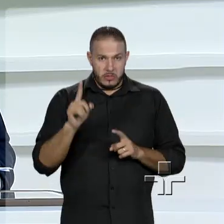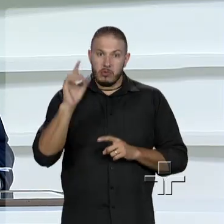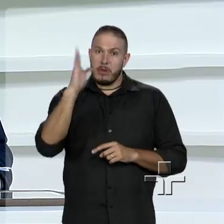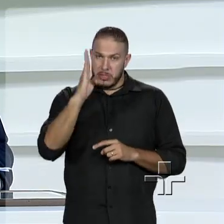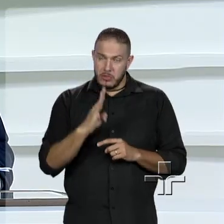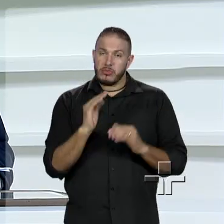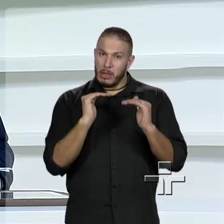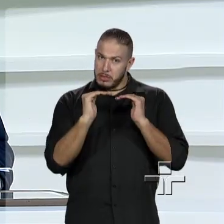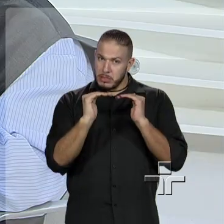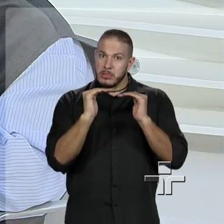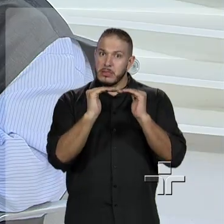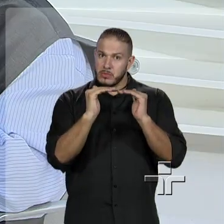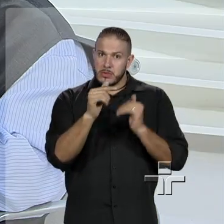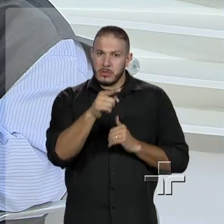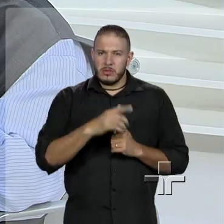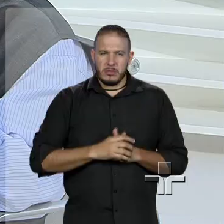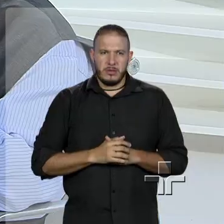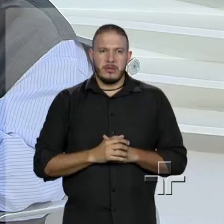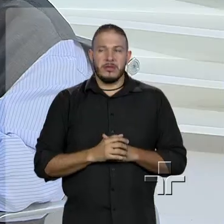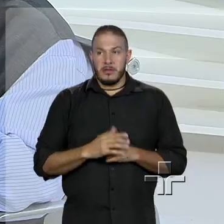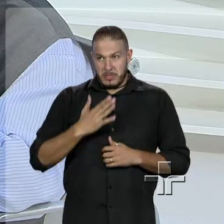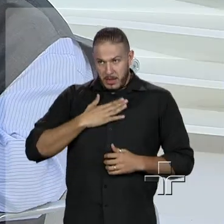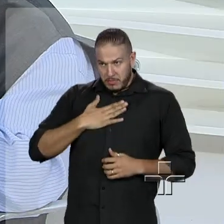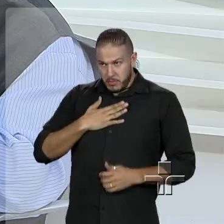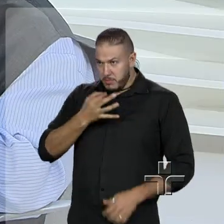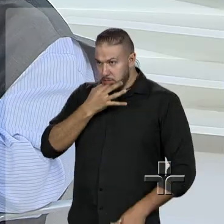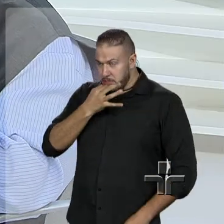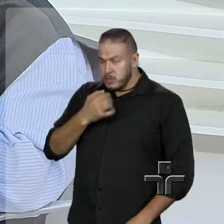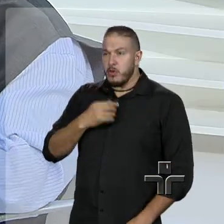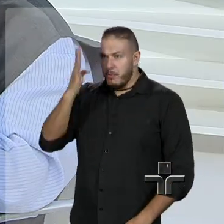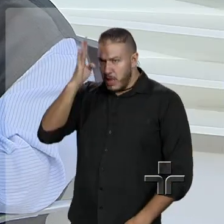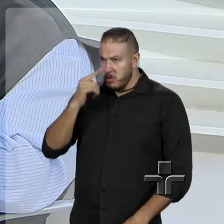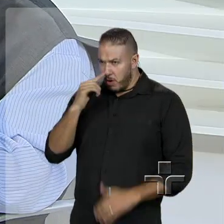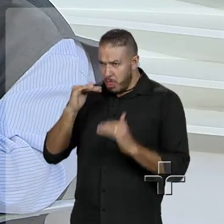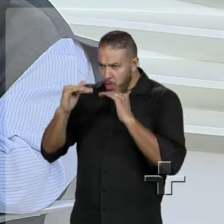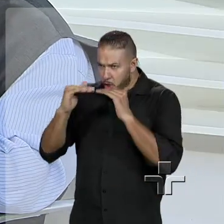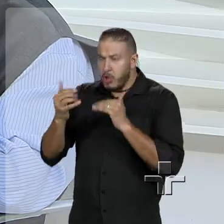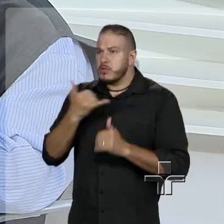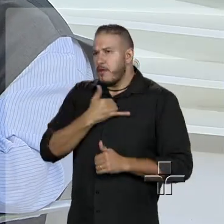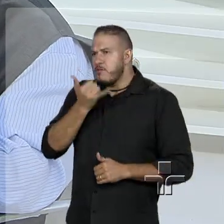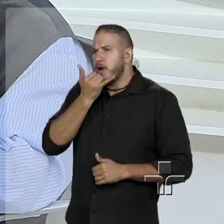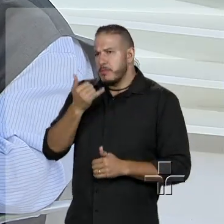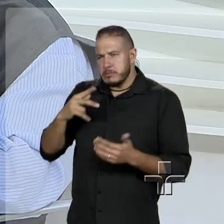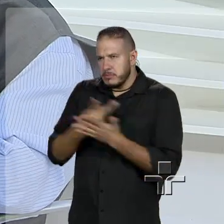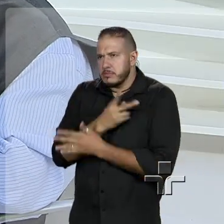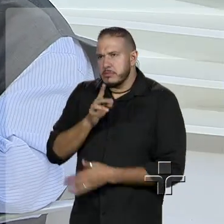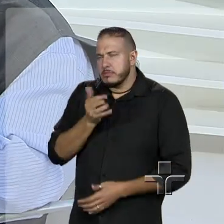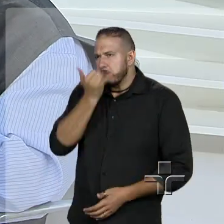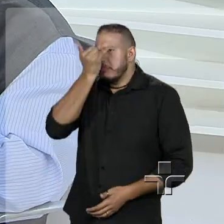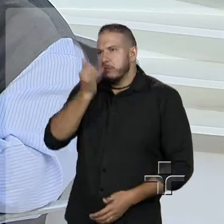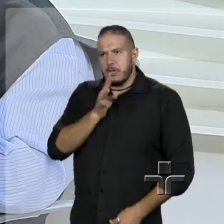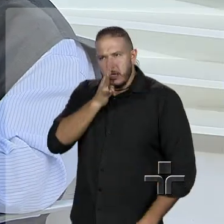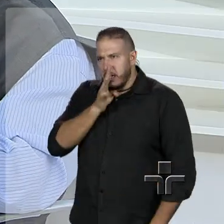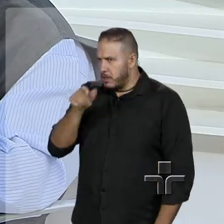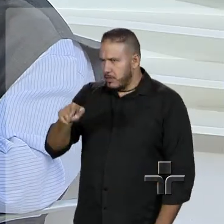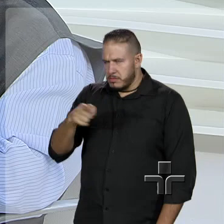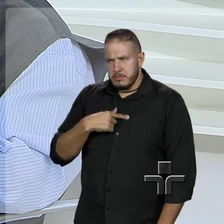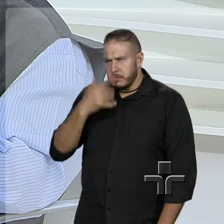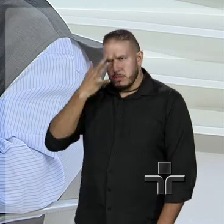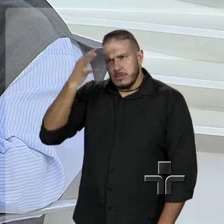isso. O Brasil se alinhou, na minha opinião, equivocadamente. Equivocadamente, eu não tenho a menor dúvida,